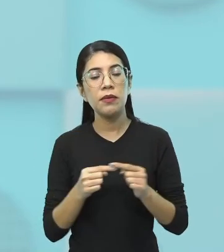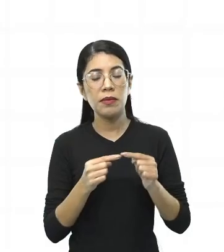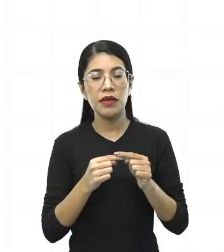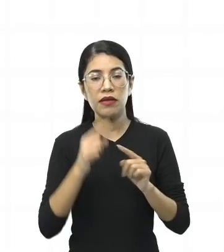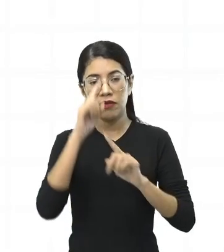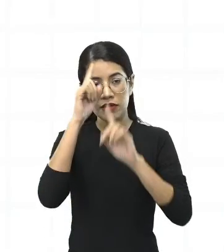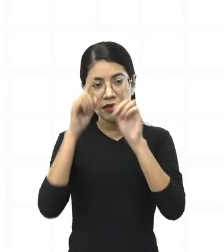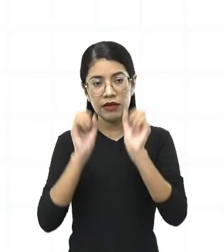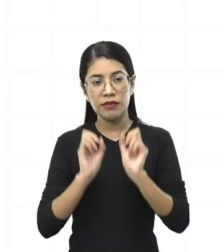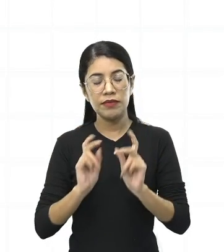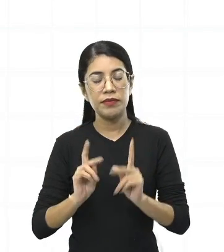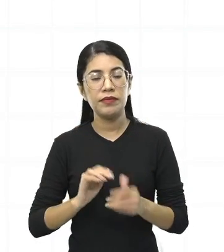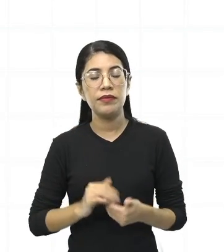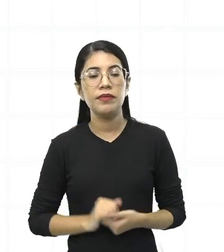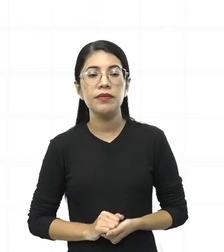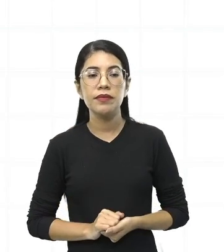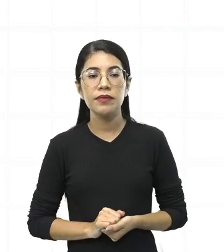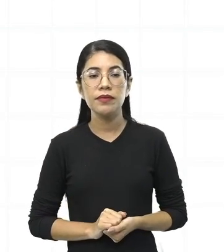Vamos continuar.